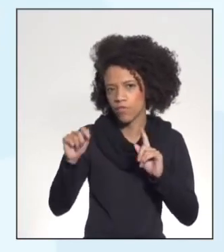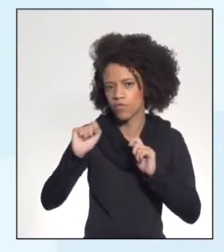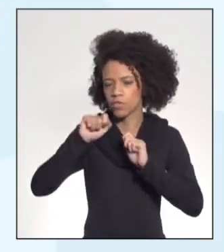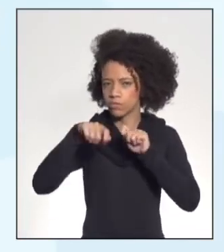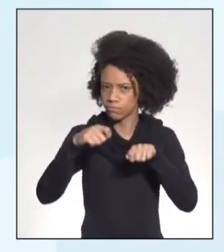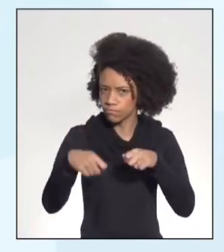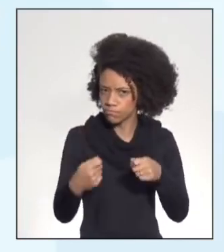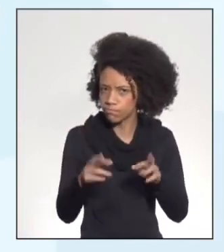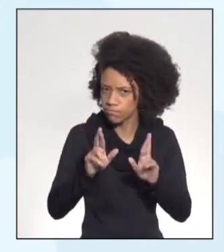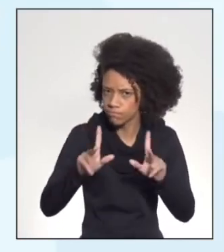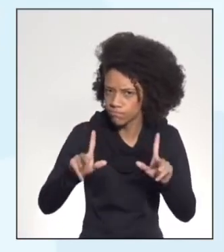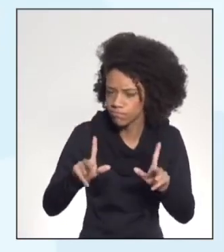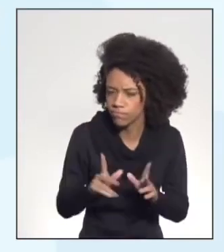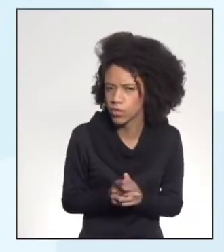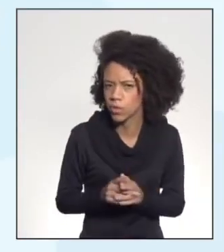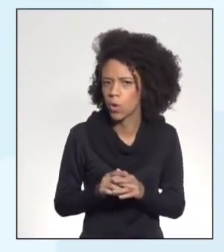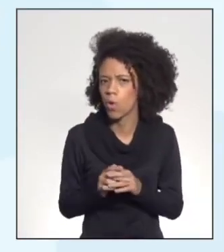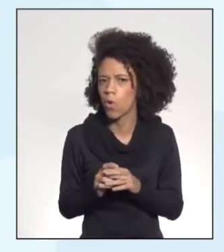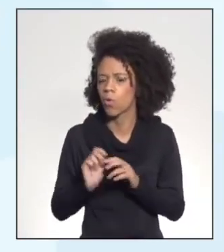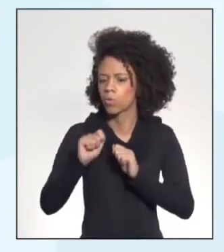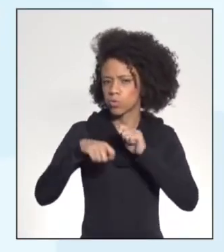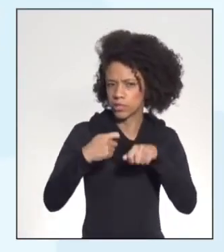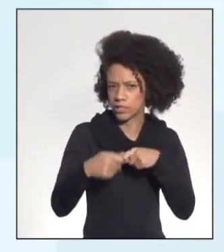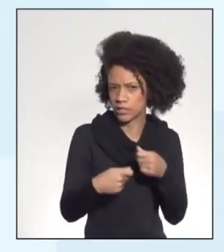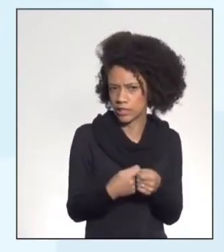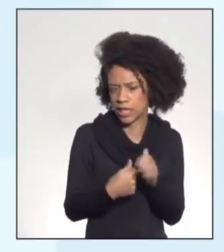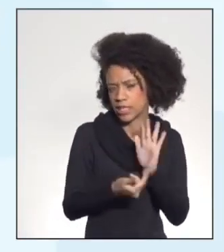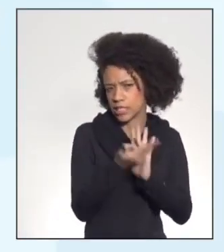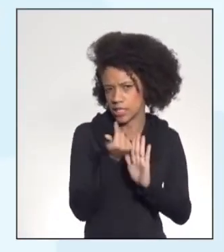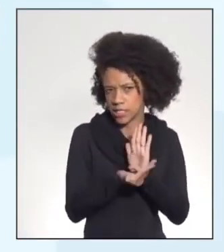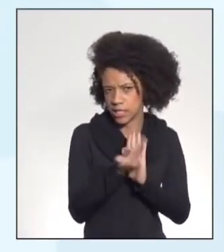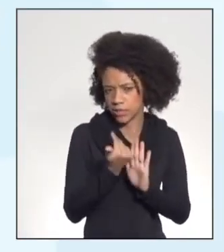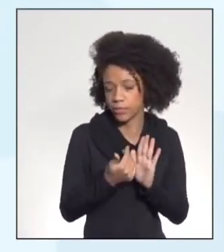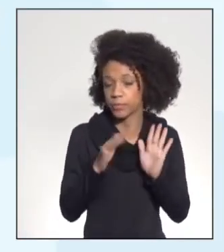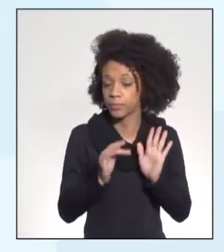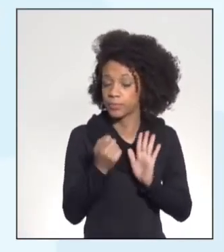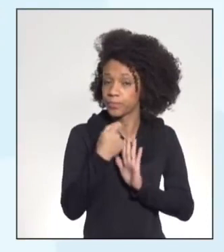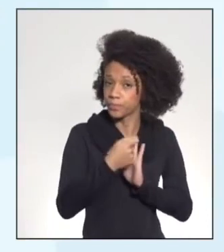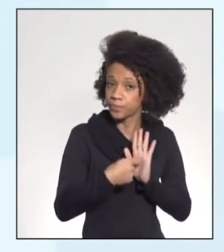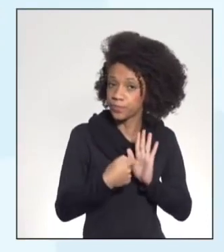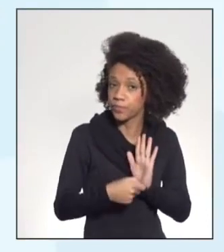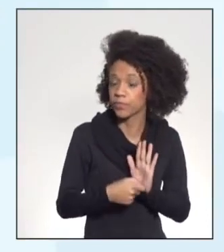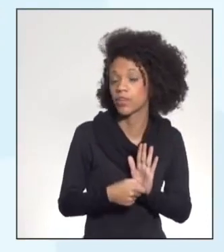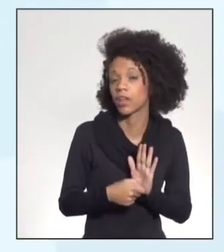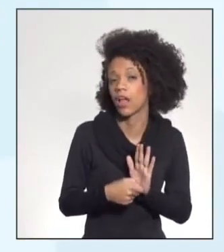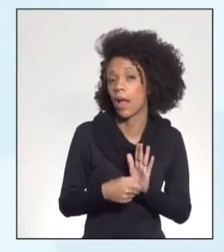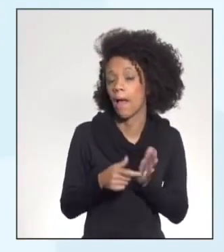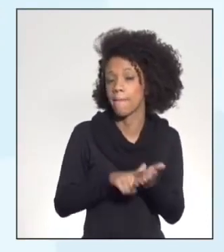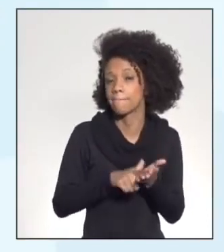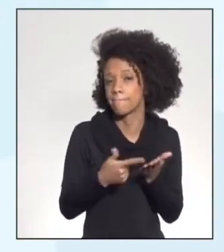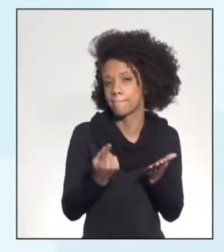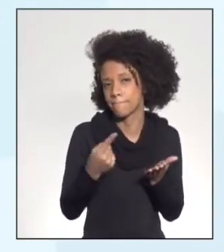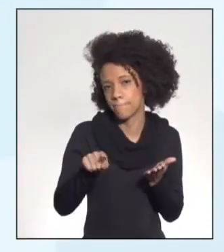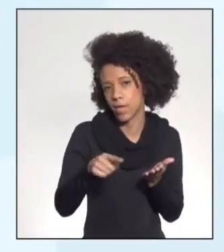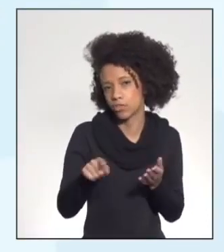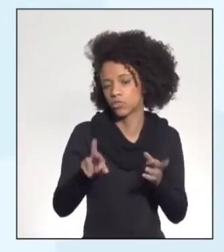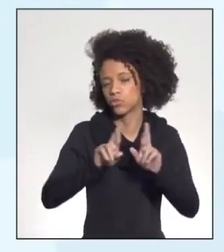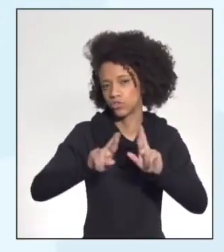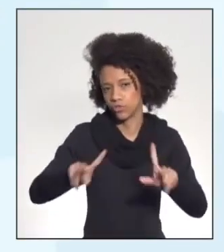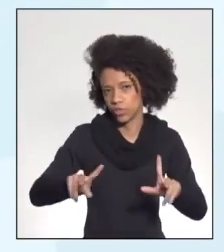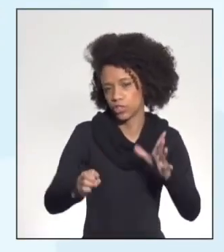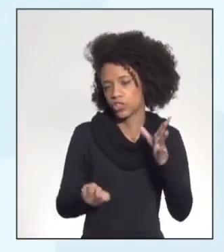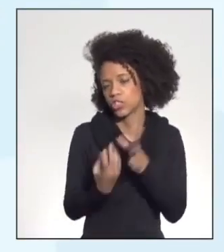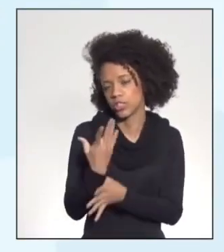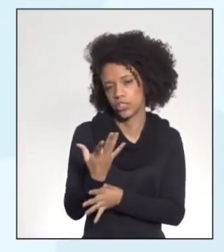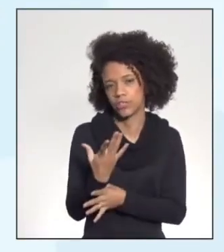diferentes, ilustrativas, com desenhos. E esses registros, eles são chamados de partituras não convencionais ou partituras